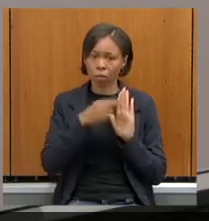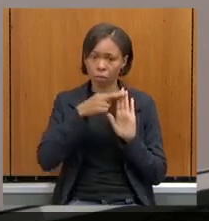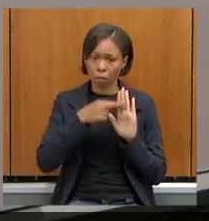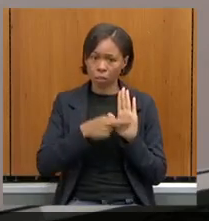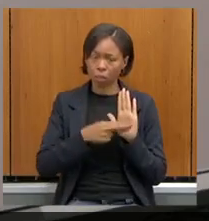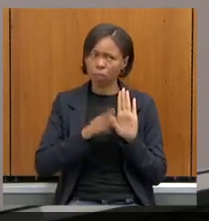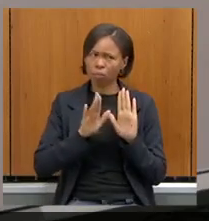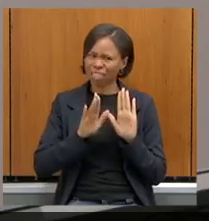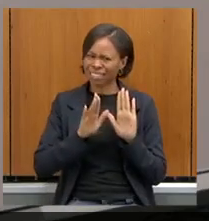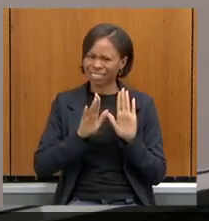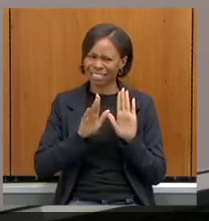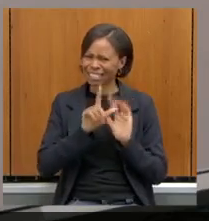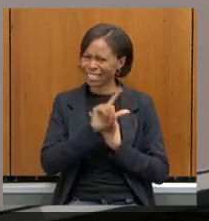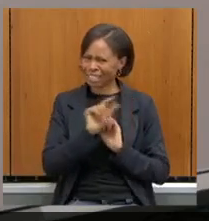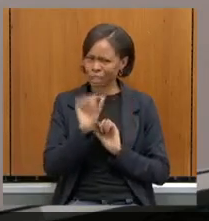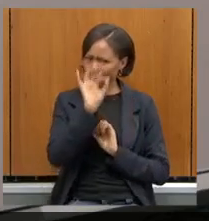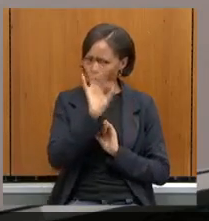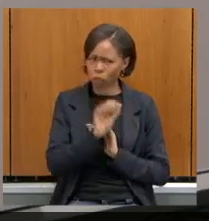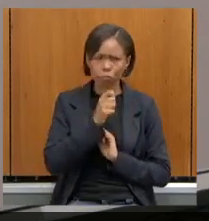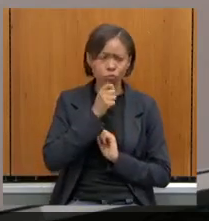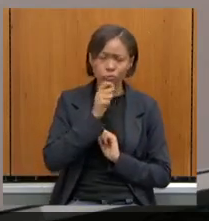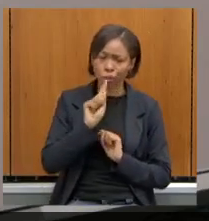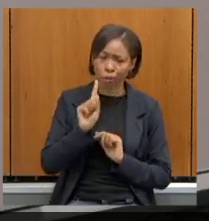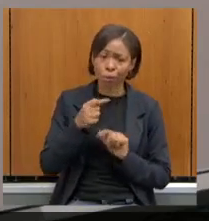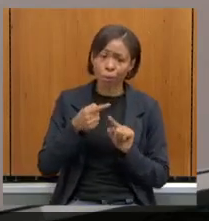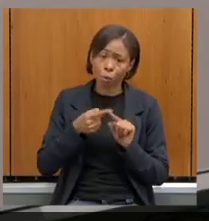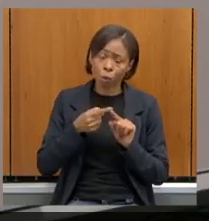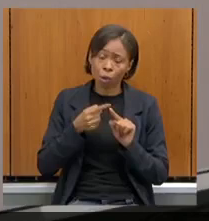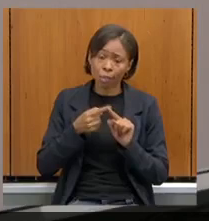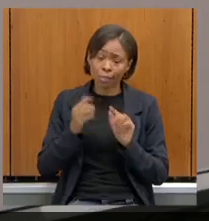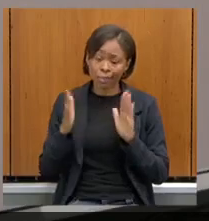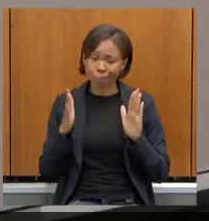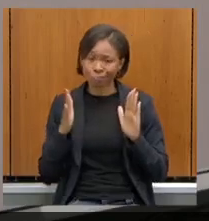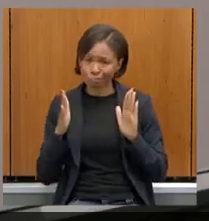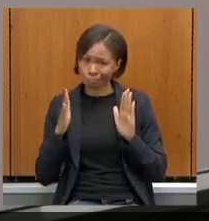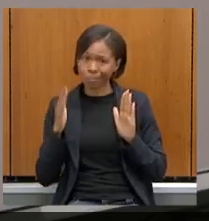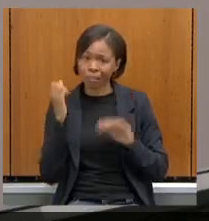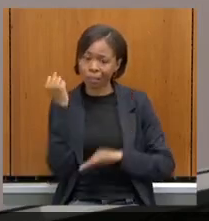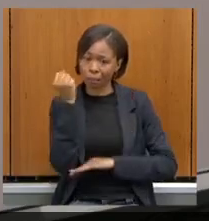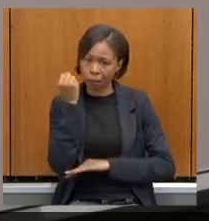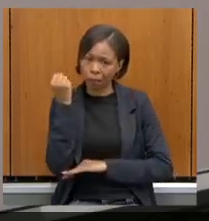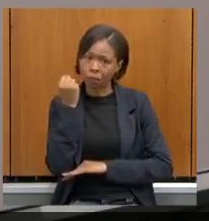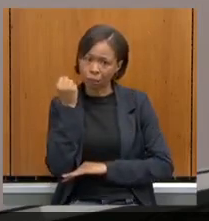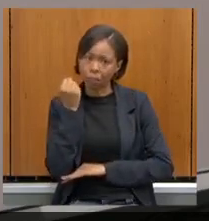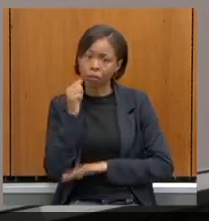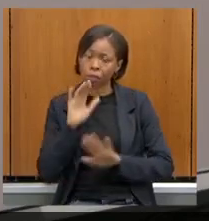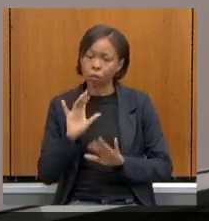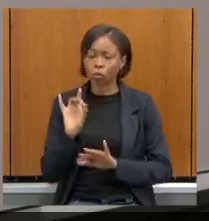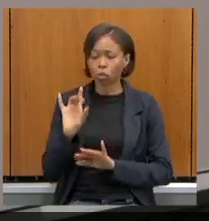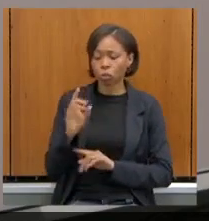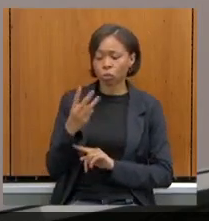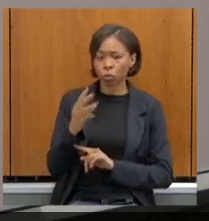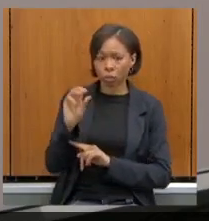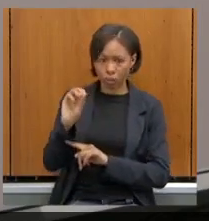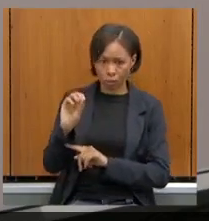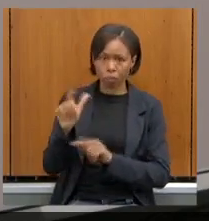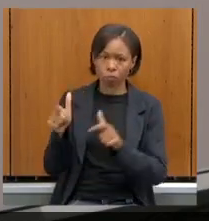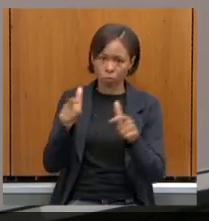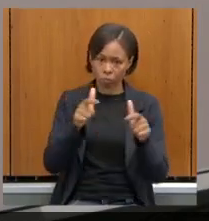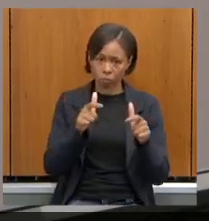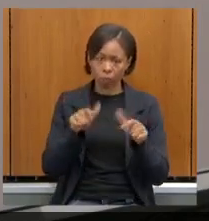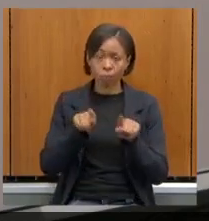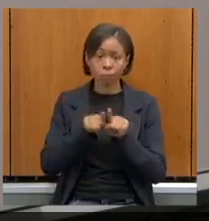devido às restrições da onda vermelha de somente termos 30 pessoas. Selo Viagem Segura, nós conseguimos da